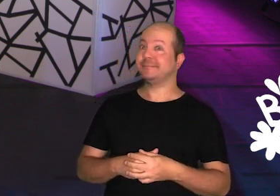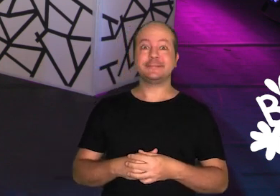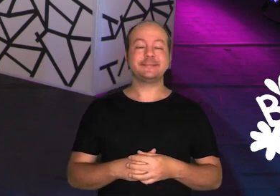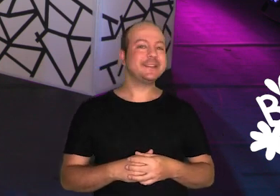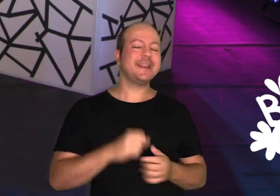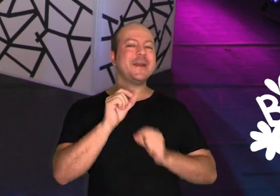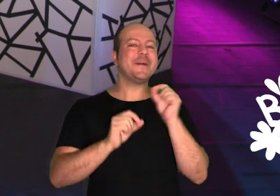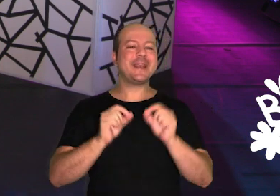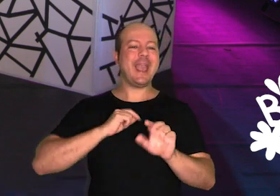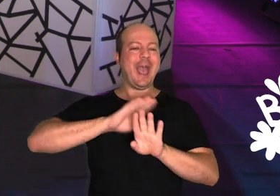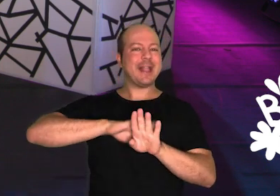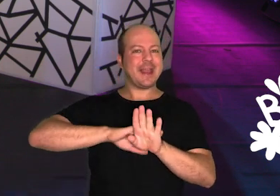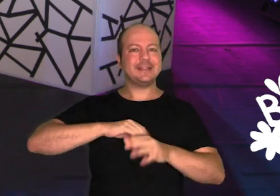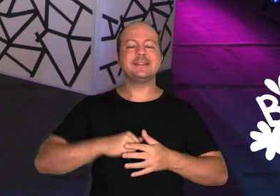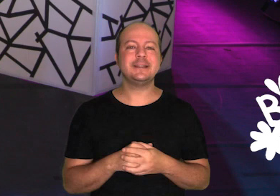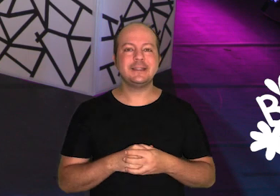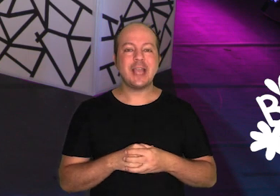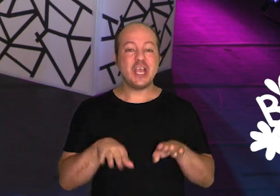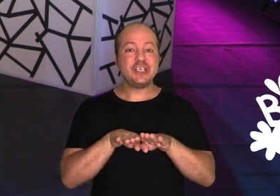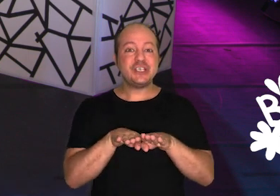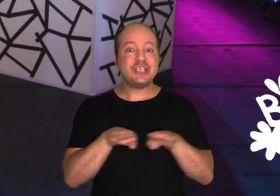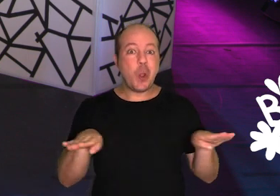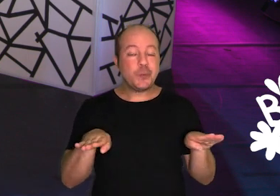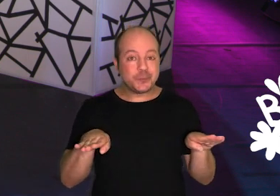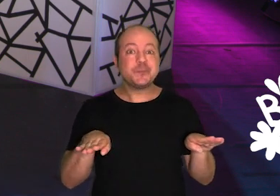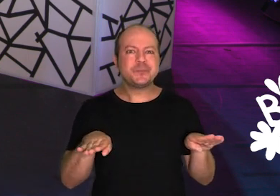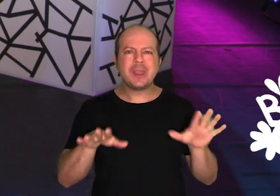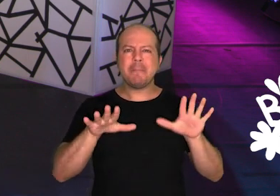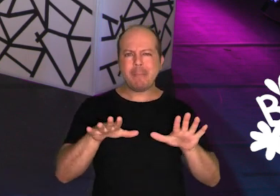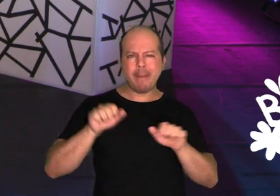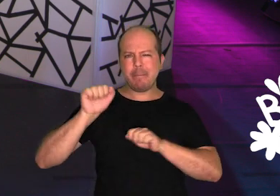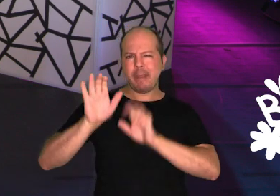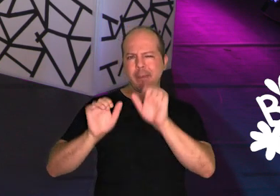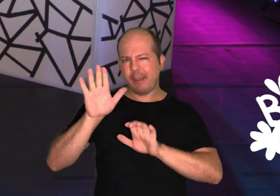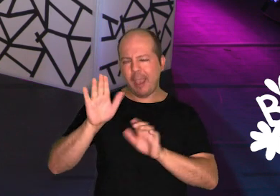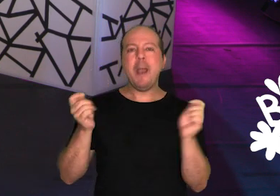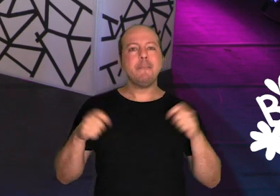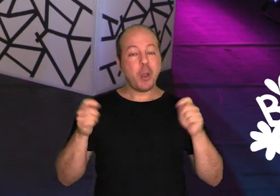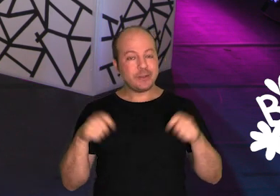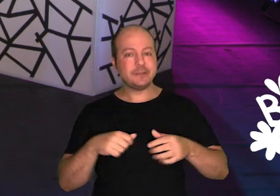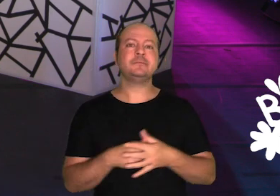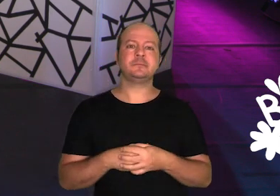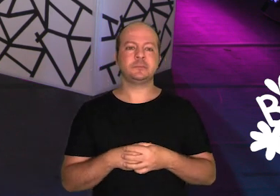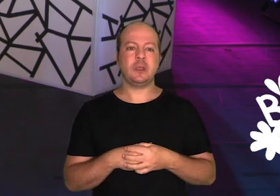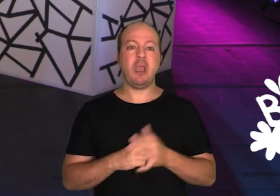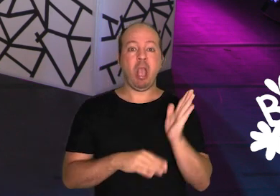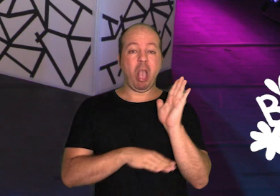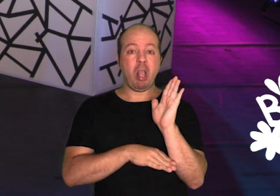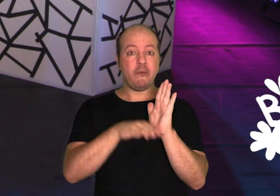E o que, que tem atrás? Chão. Mas em mímica, pode ter um